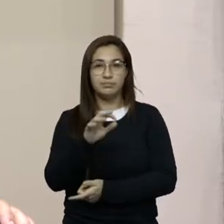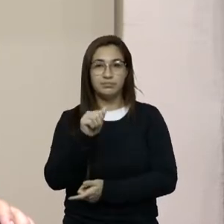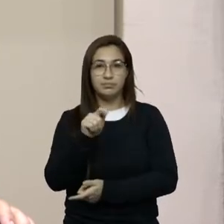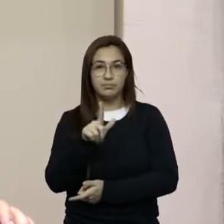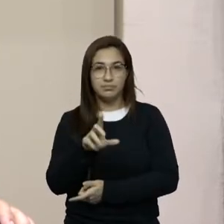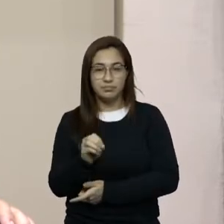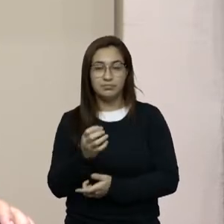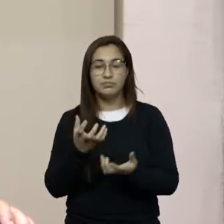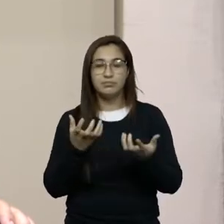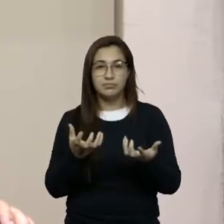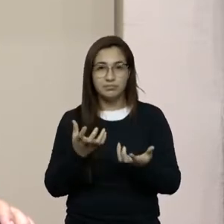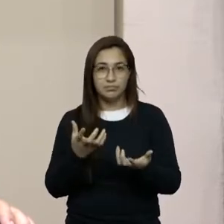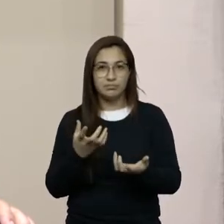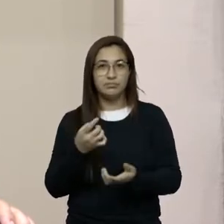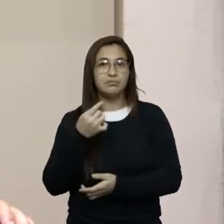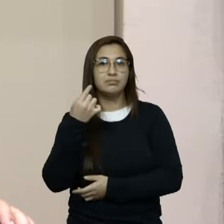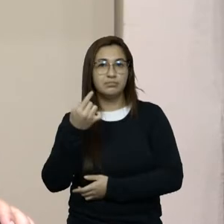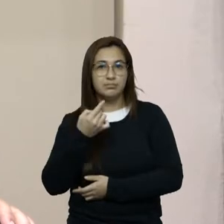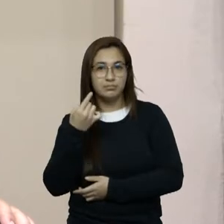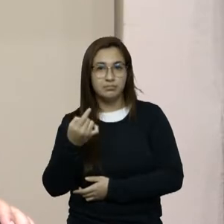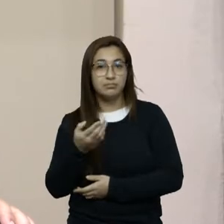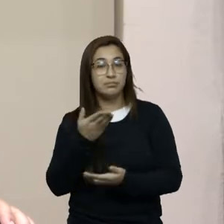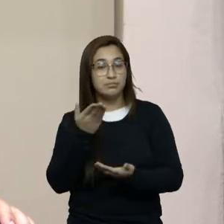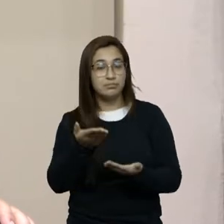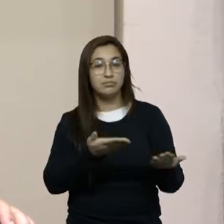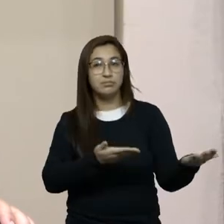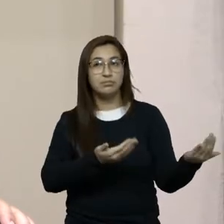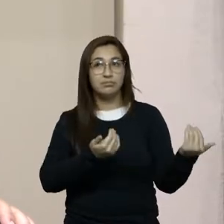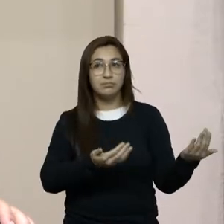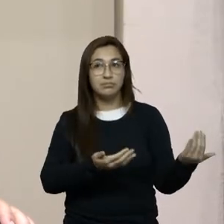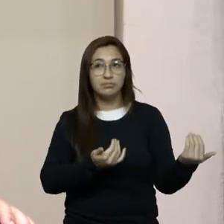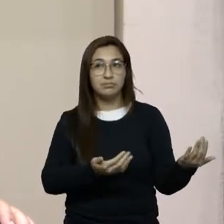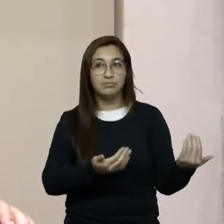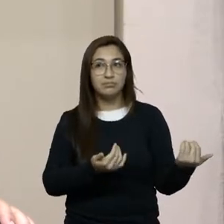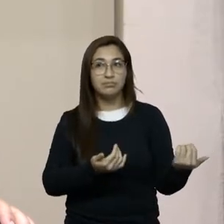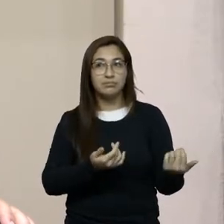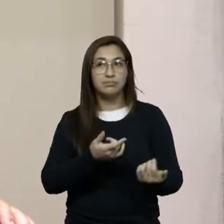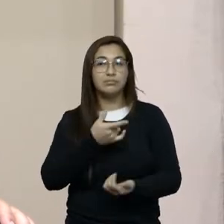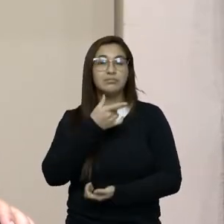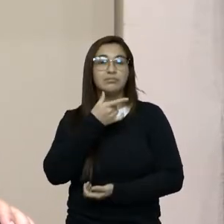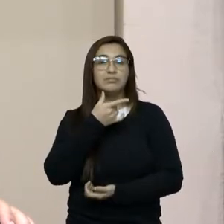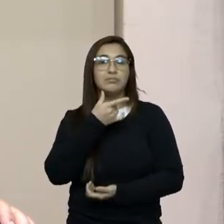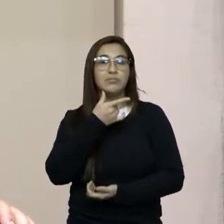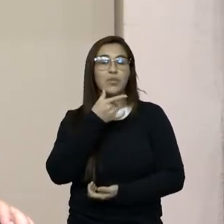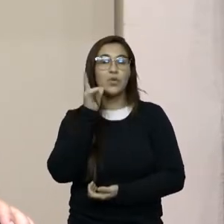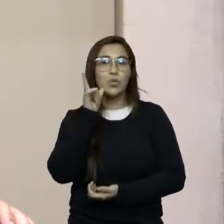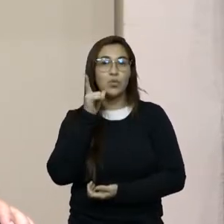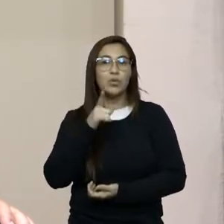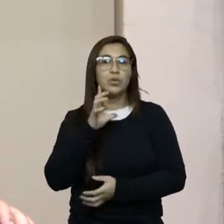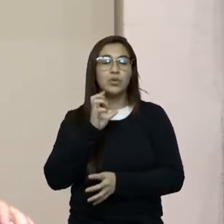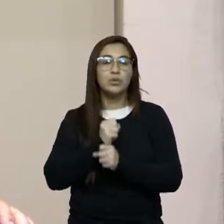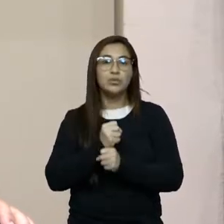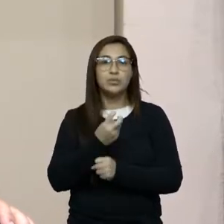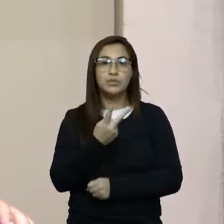a deputado jovem e completou Ainda Ontem 26 anos e a luta dele é